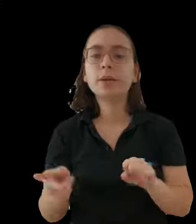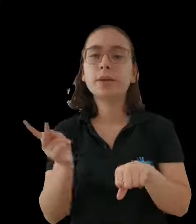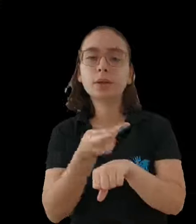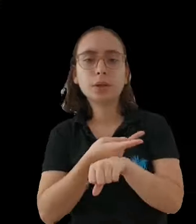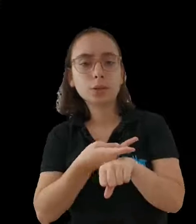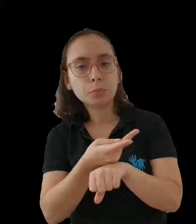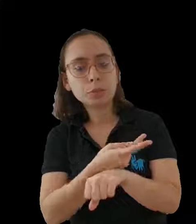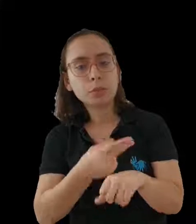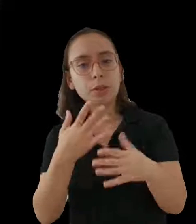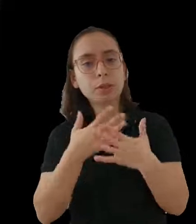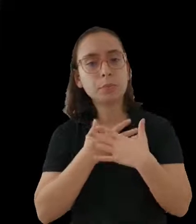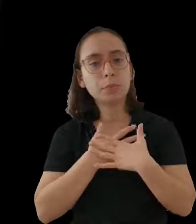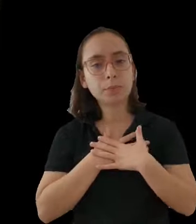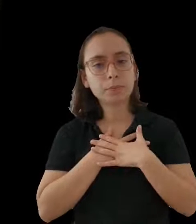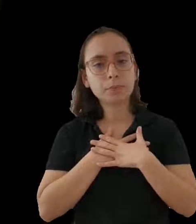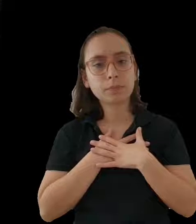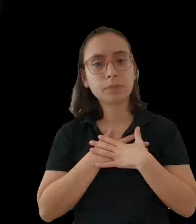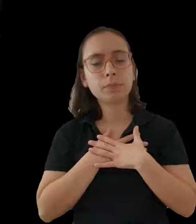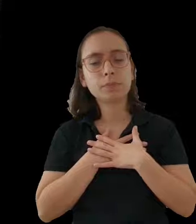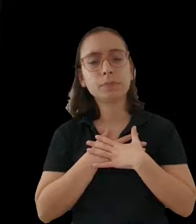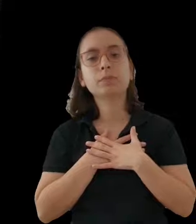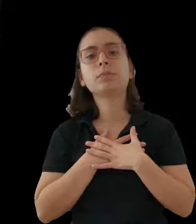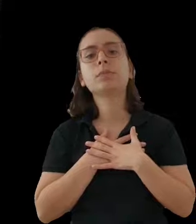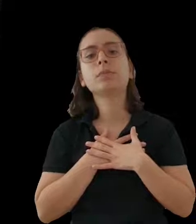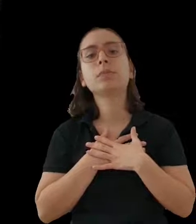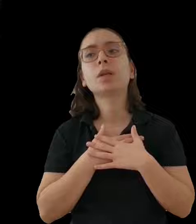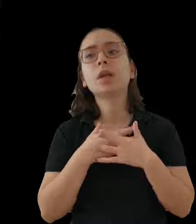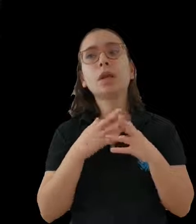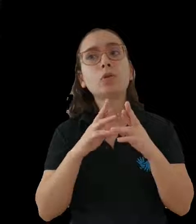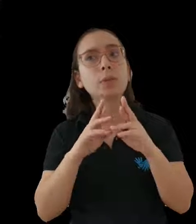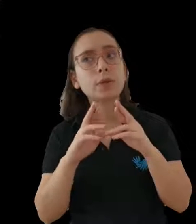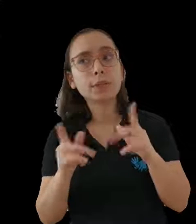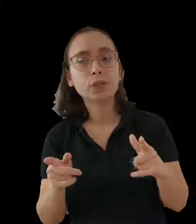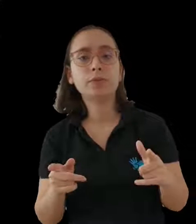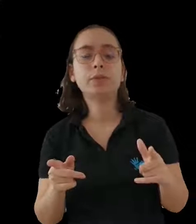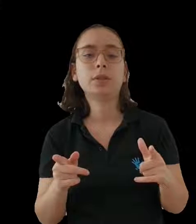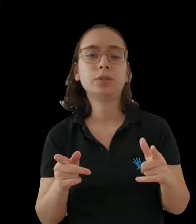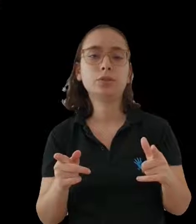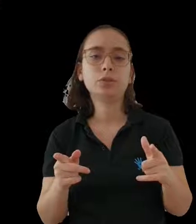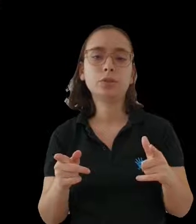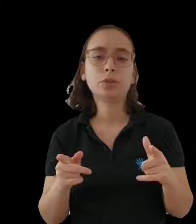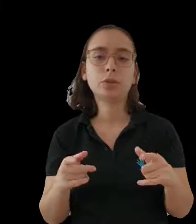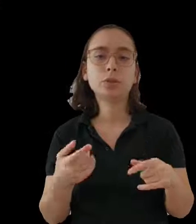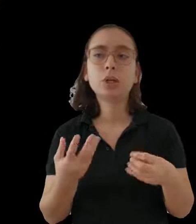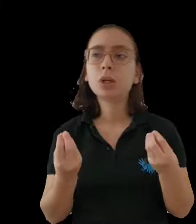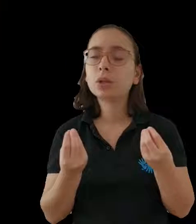Mas eu tô procurando em mim algo tá diferente.